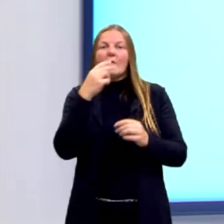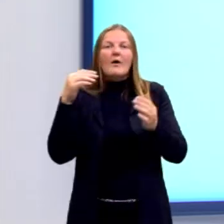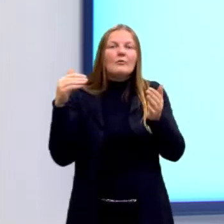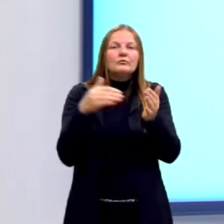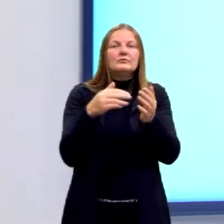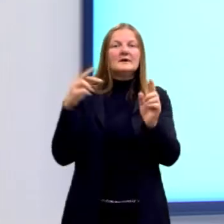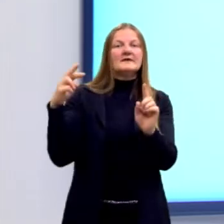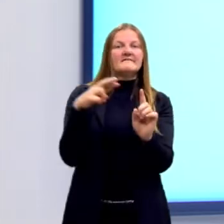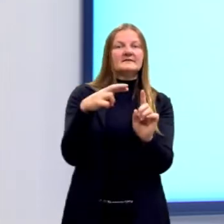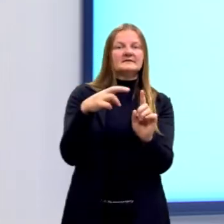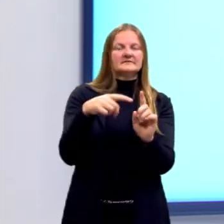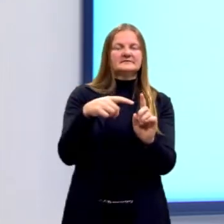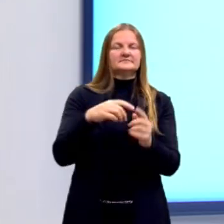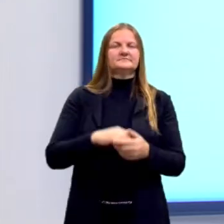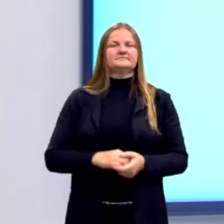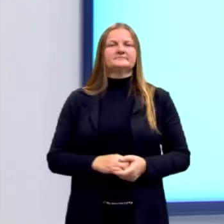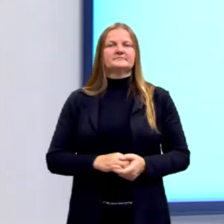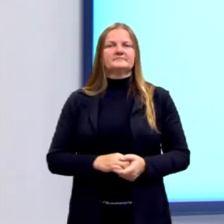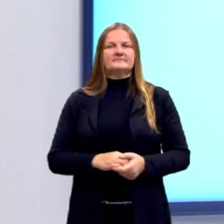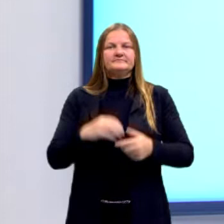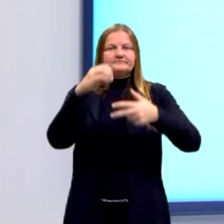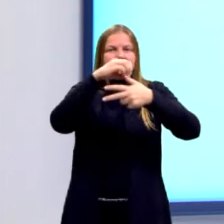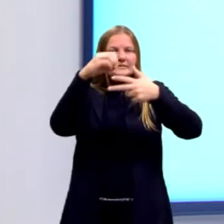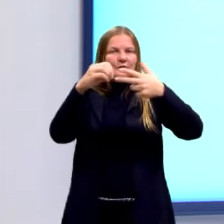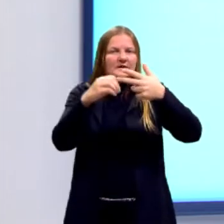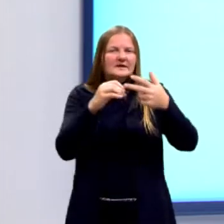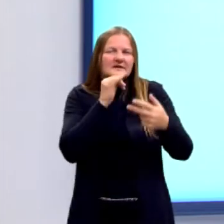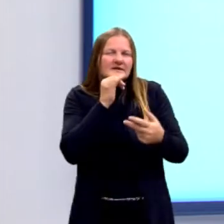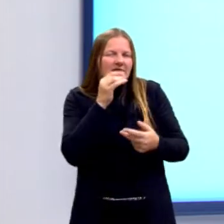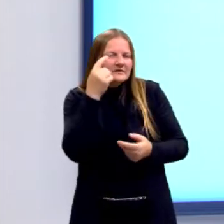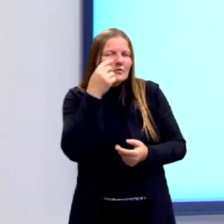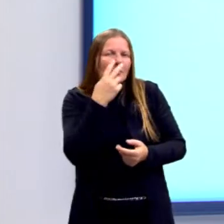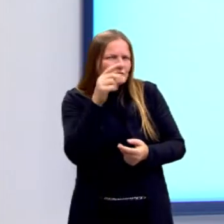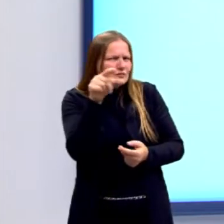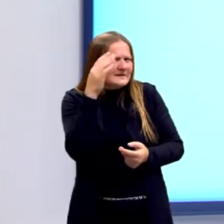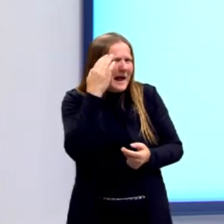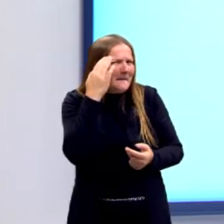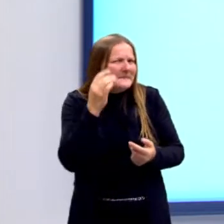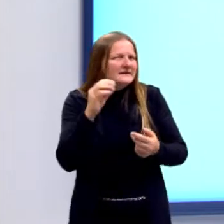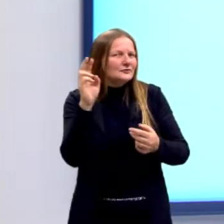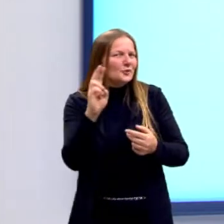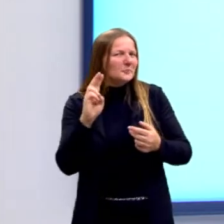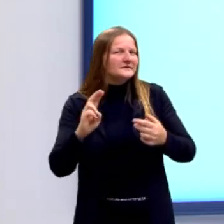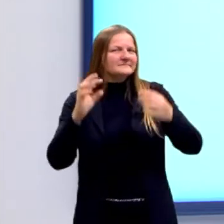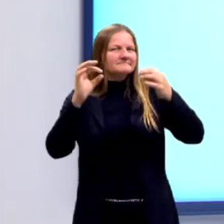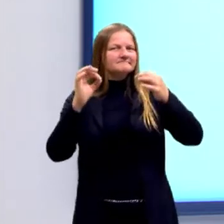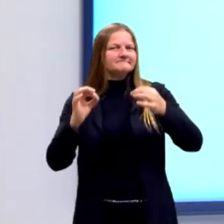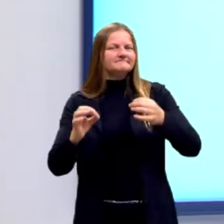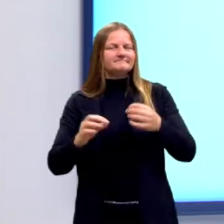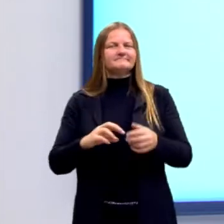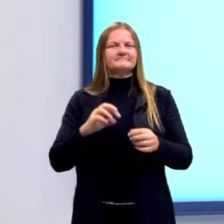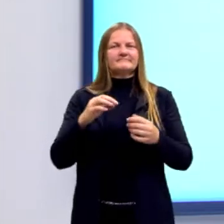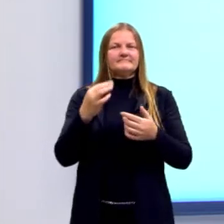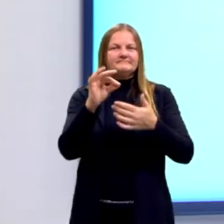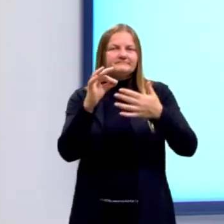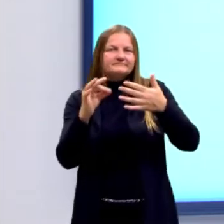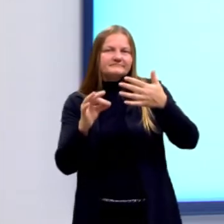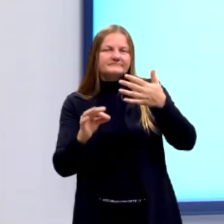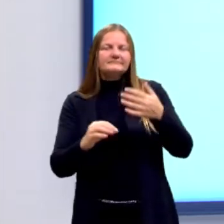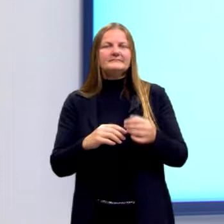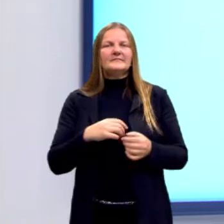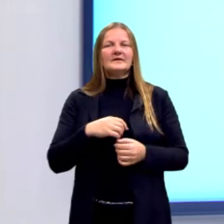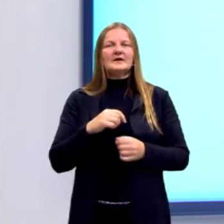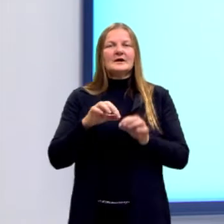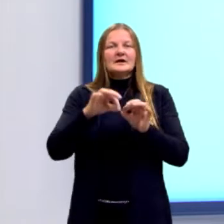geralmente é para o Enem ele testa se você sabe né os momentos alturas diferentes né os nomes